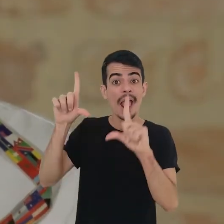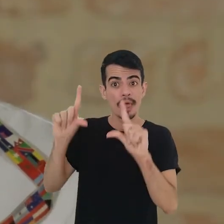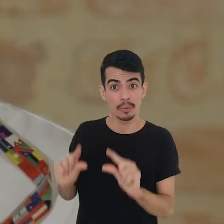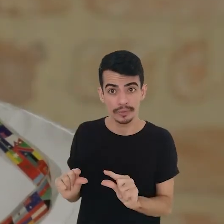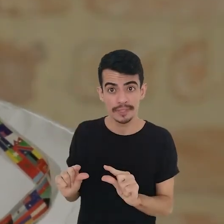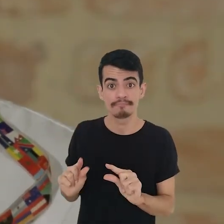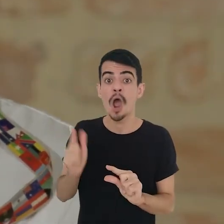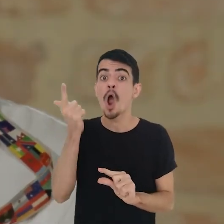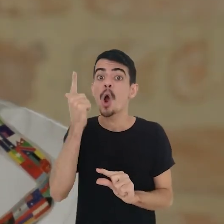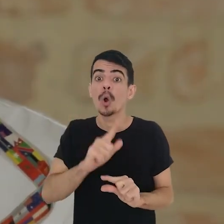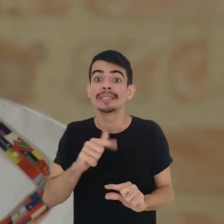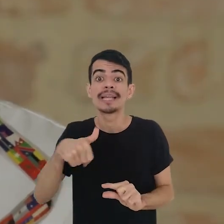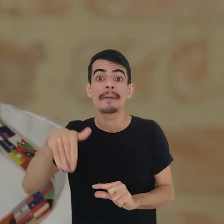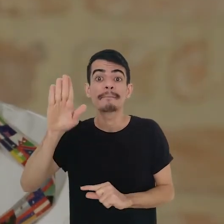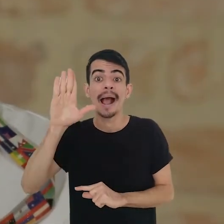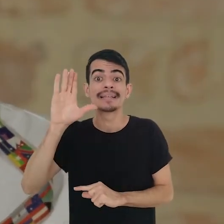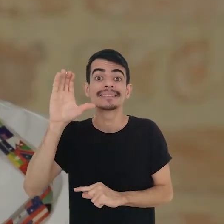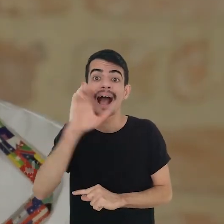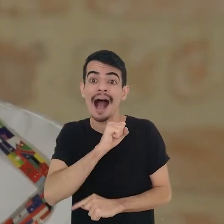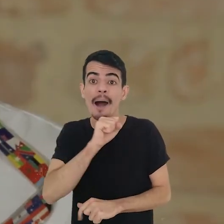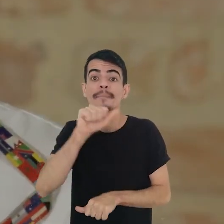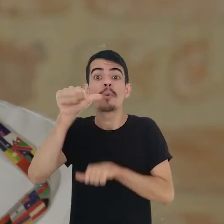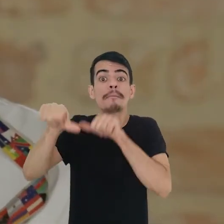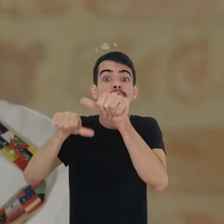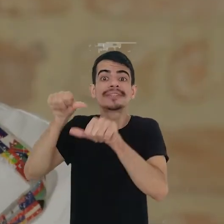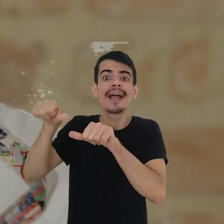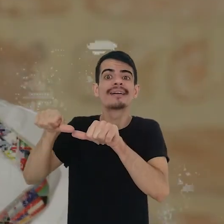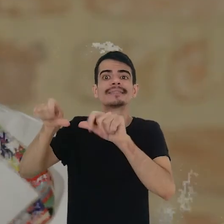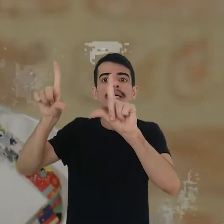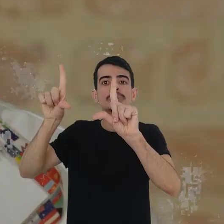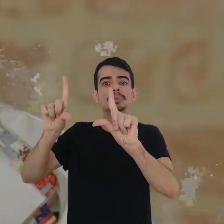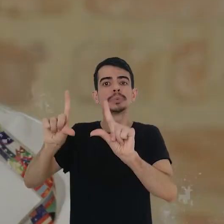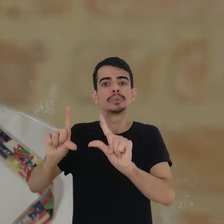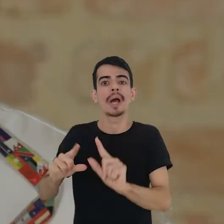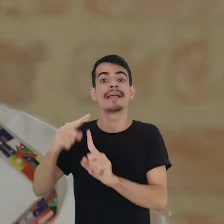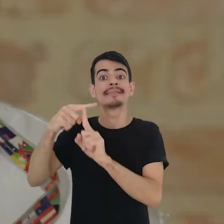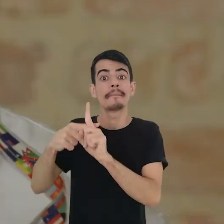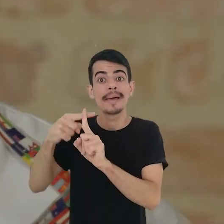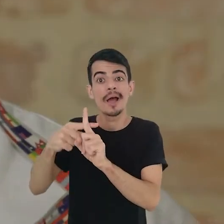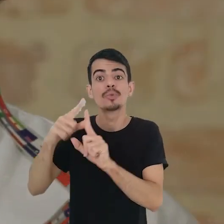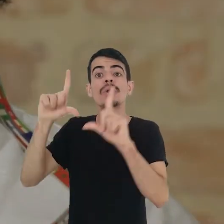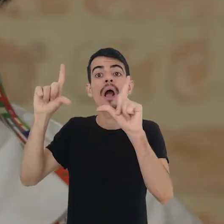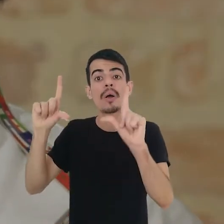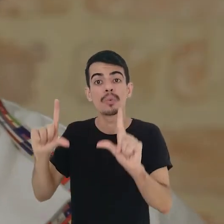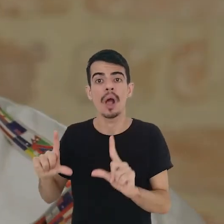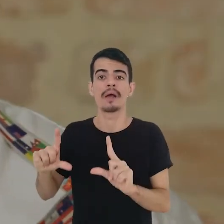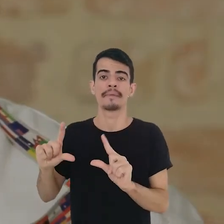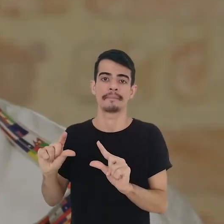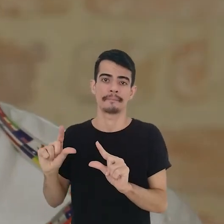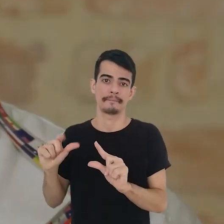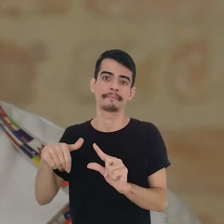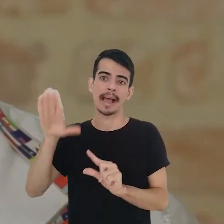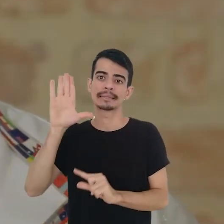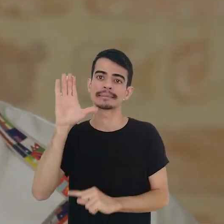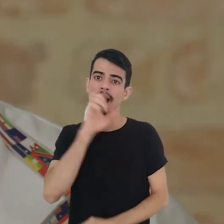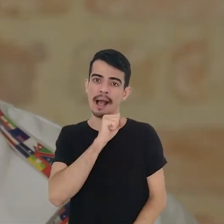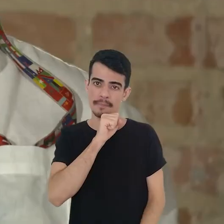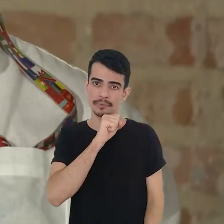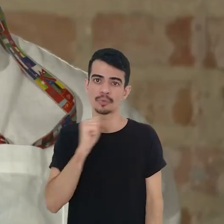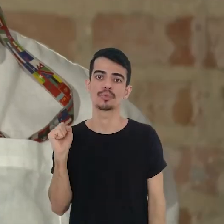de metano, você consegue uma resposta mais rápida para a elevação de temperatura